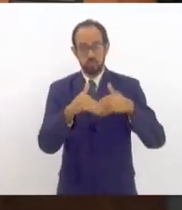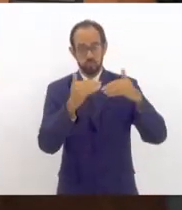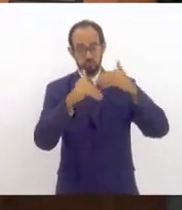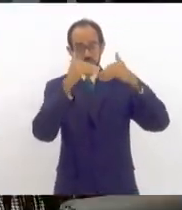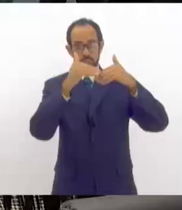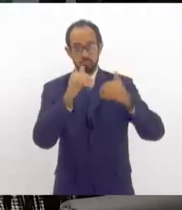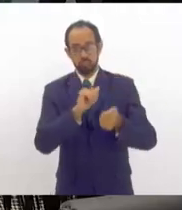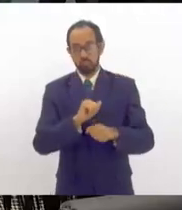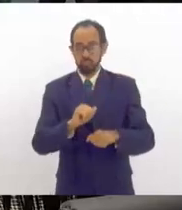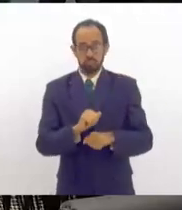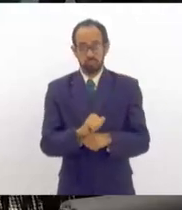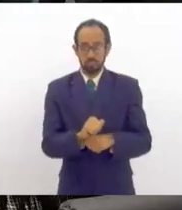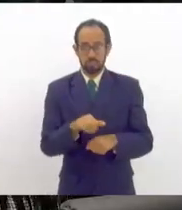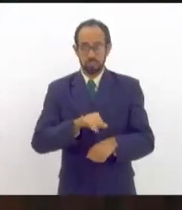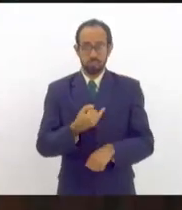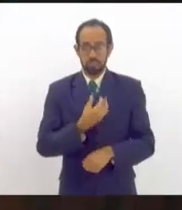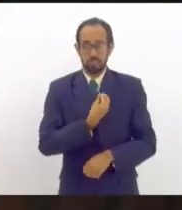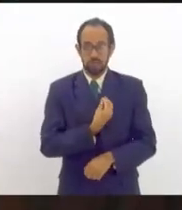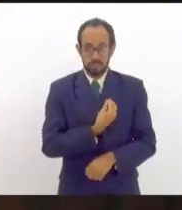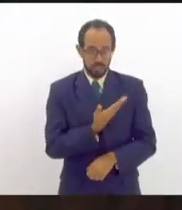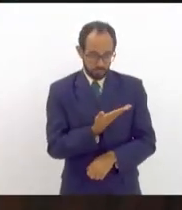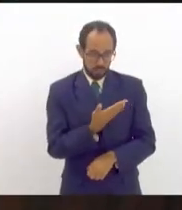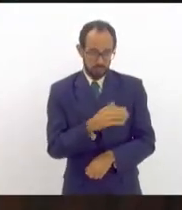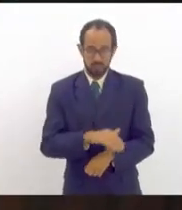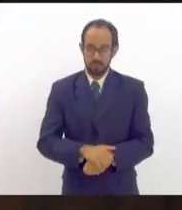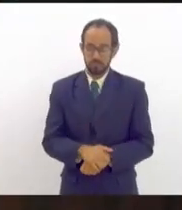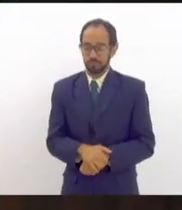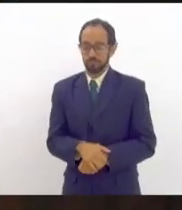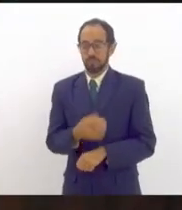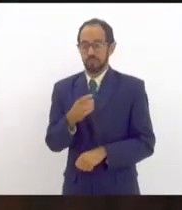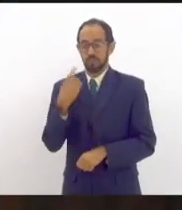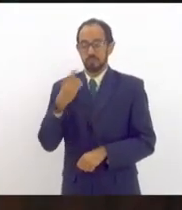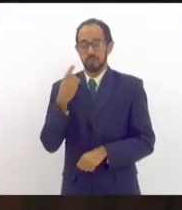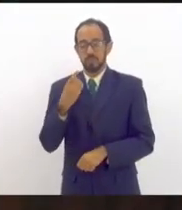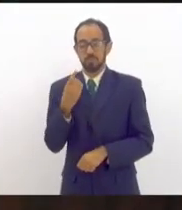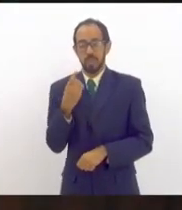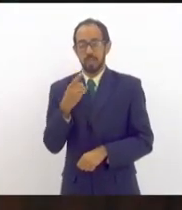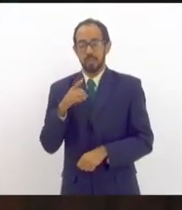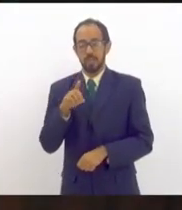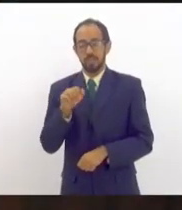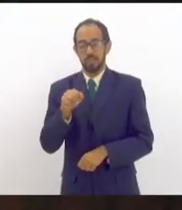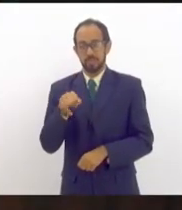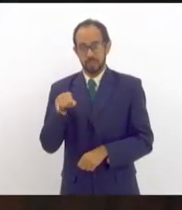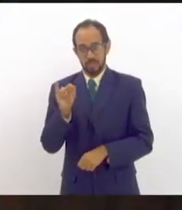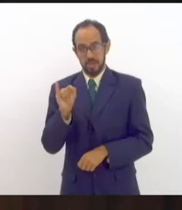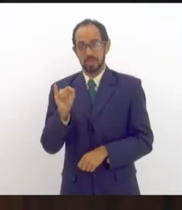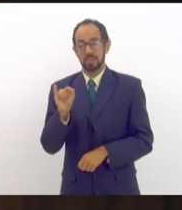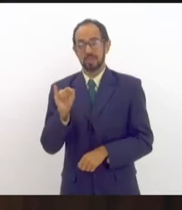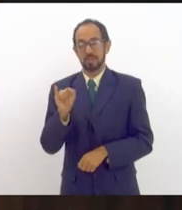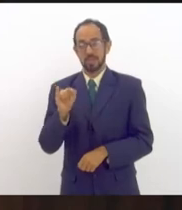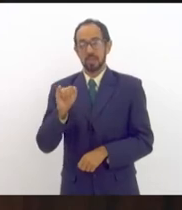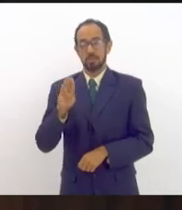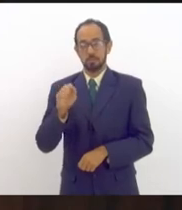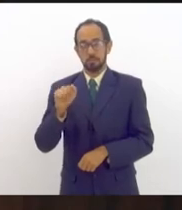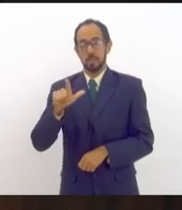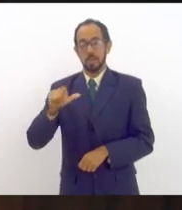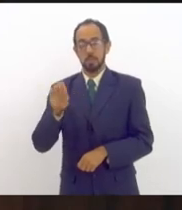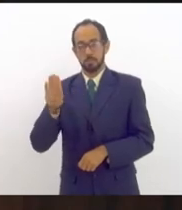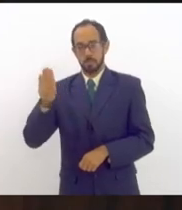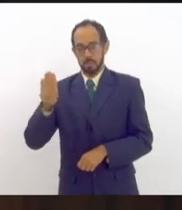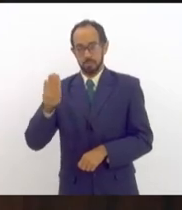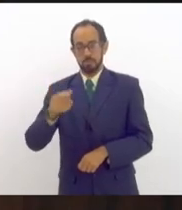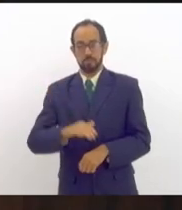obrigado deputada Dani Balbi eu tenho que falar danibal porque tem duas danes aqui agora né